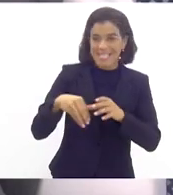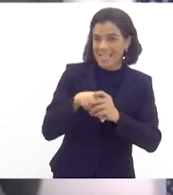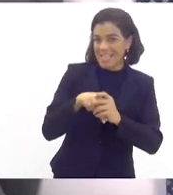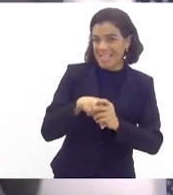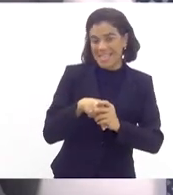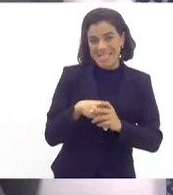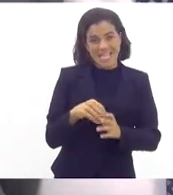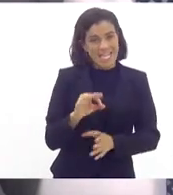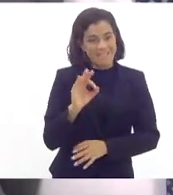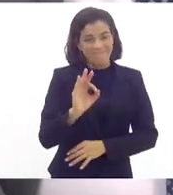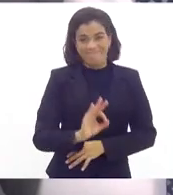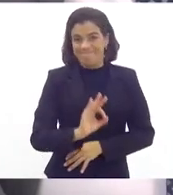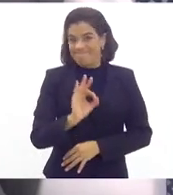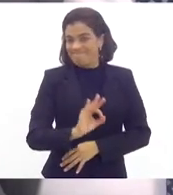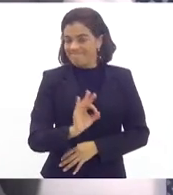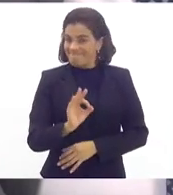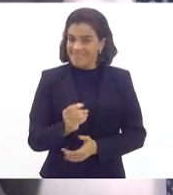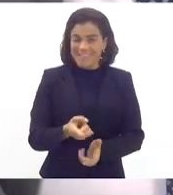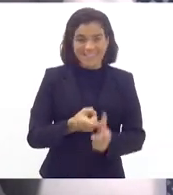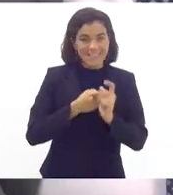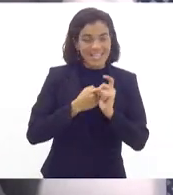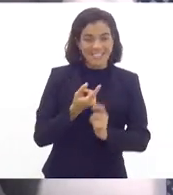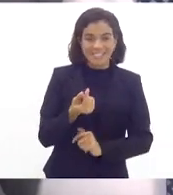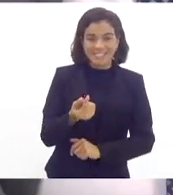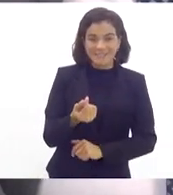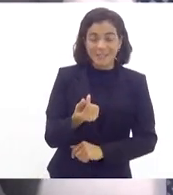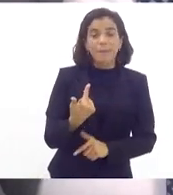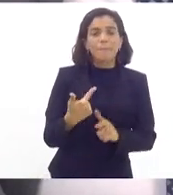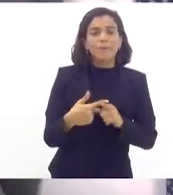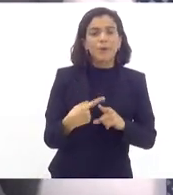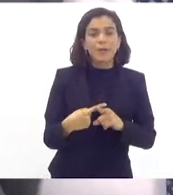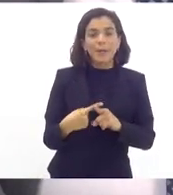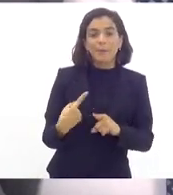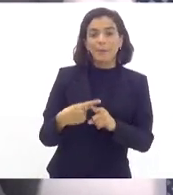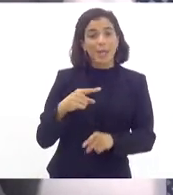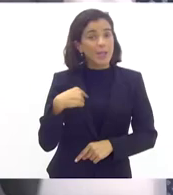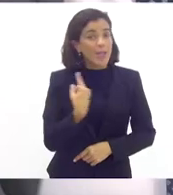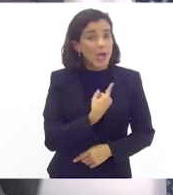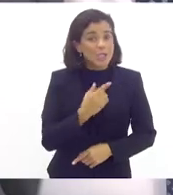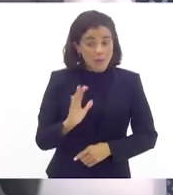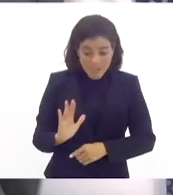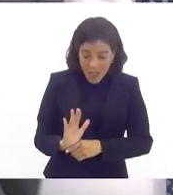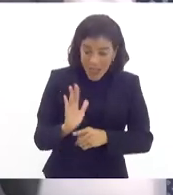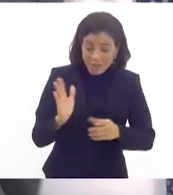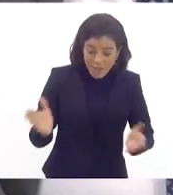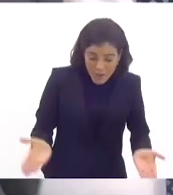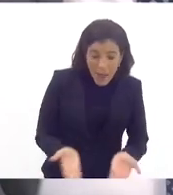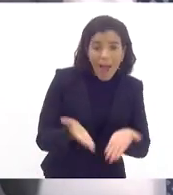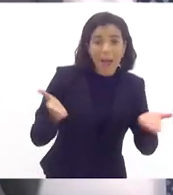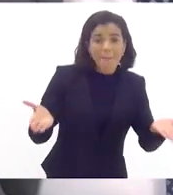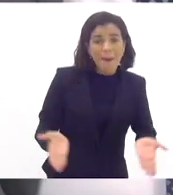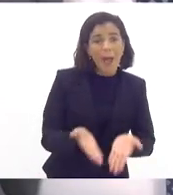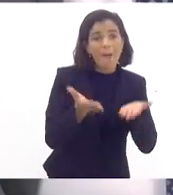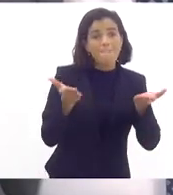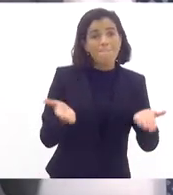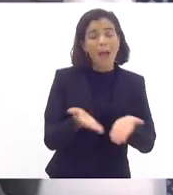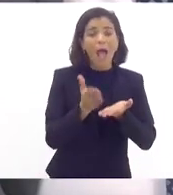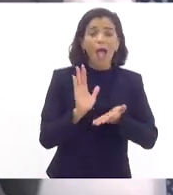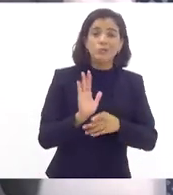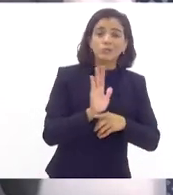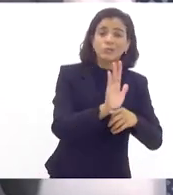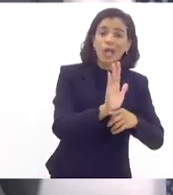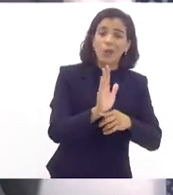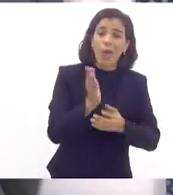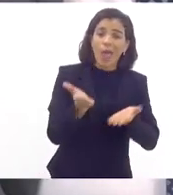da questão, por exemplo, da dívida. Por quê? Porque nós estamos ajudando a produzir o equilíbrio fiscal da